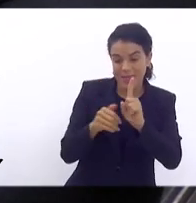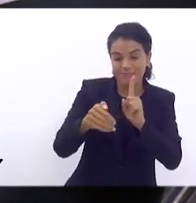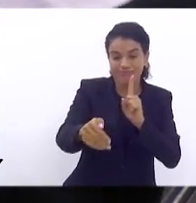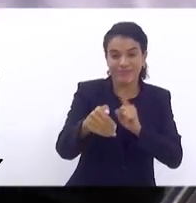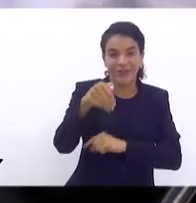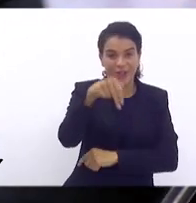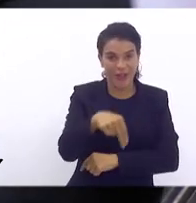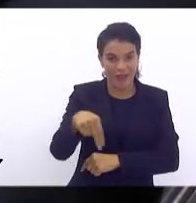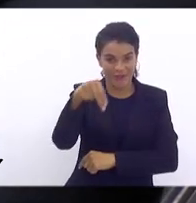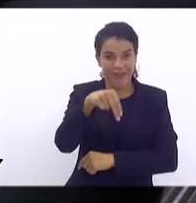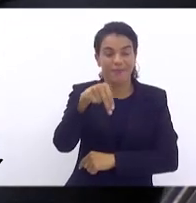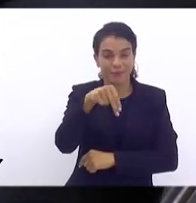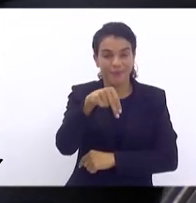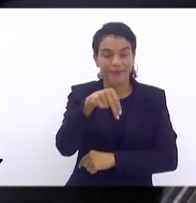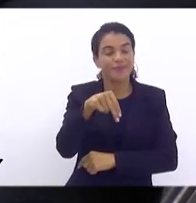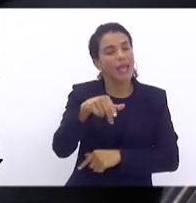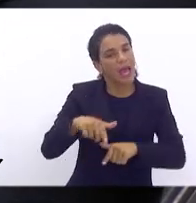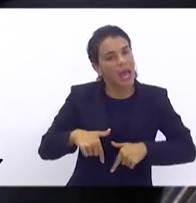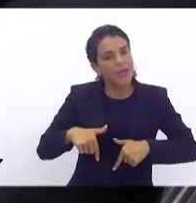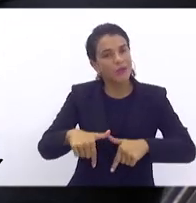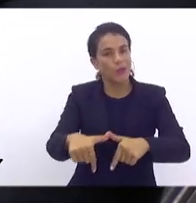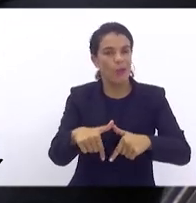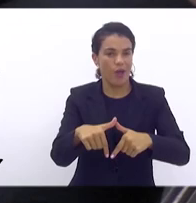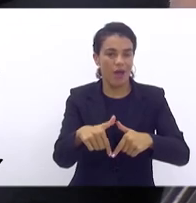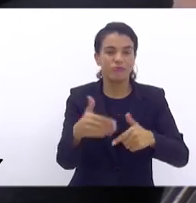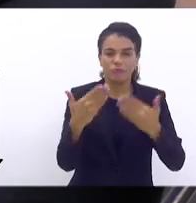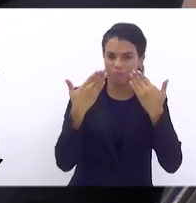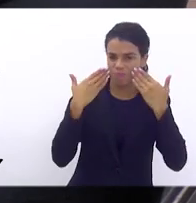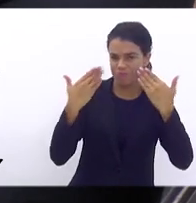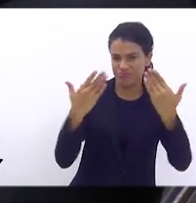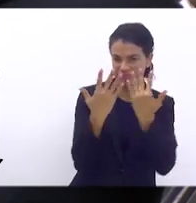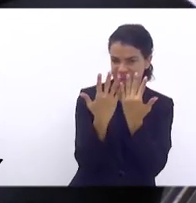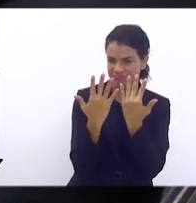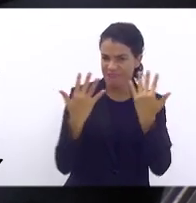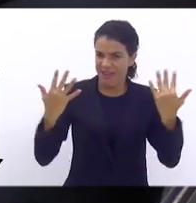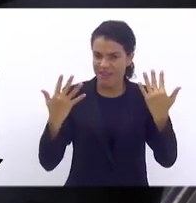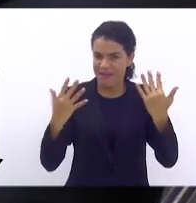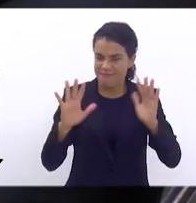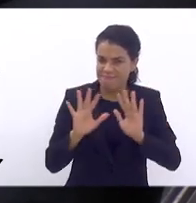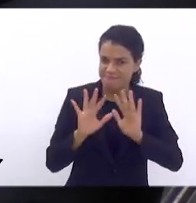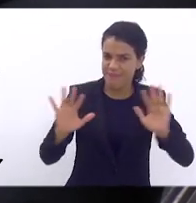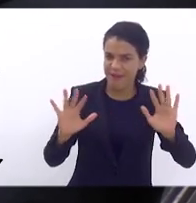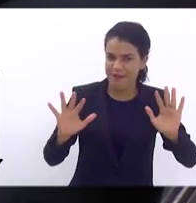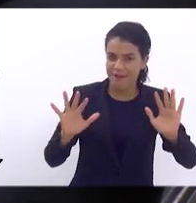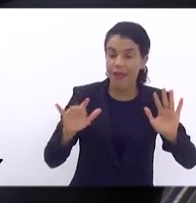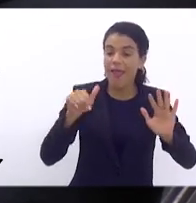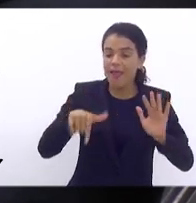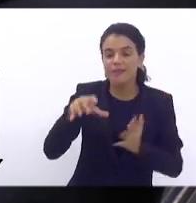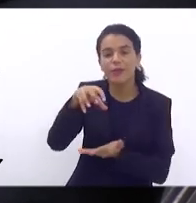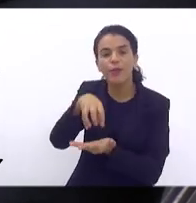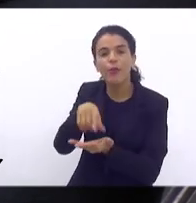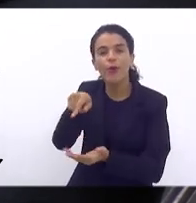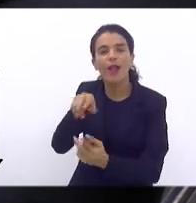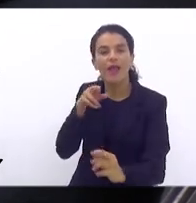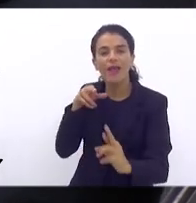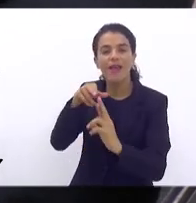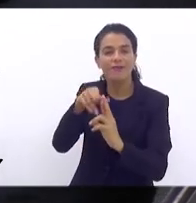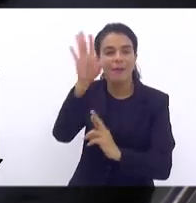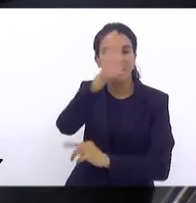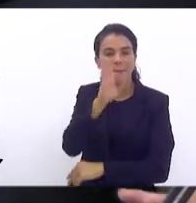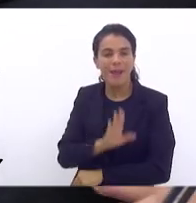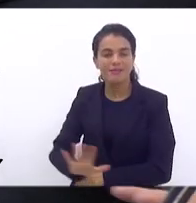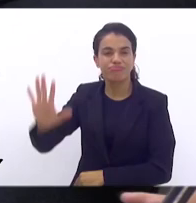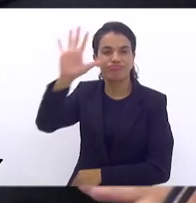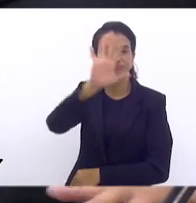atuando nessa linha de frente né esse esse núcleo é uma referência é para o Brasil